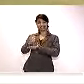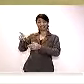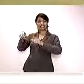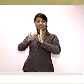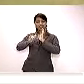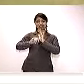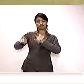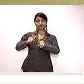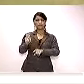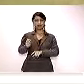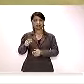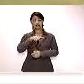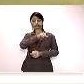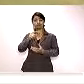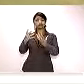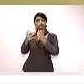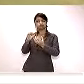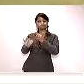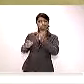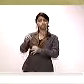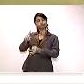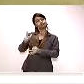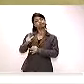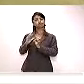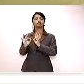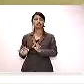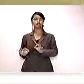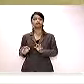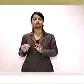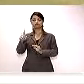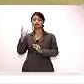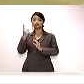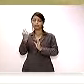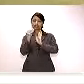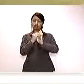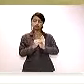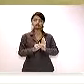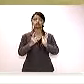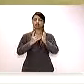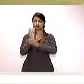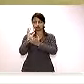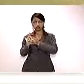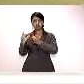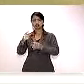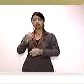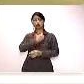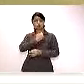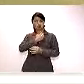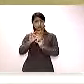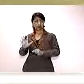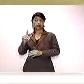Municipalidade e irregular julgou irregulares licitação as atas de registro de preços e as autorizações as notas de empenho aplicando multa